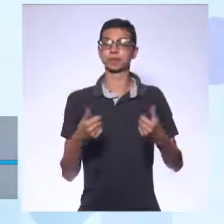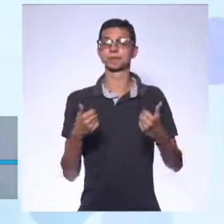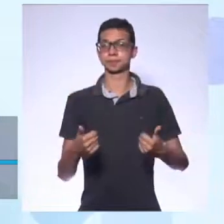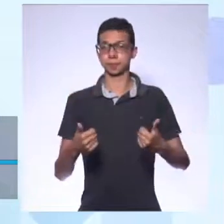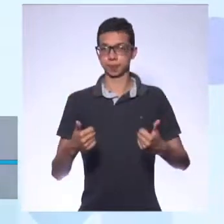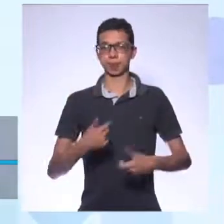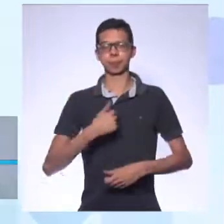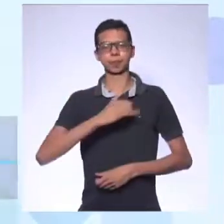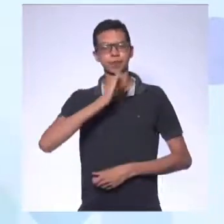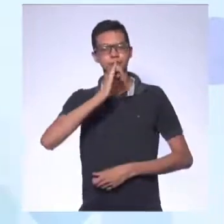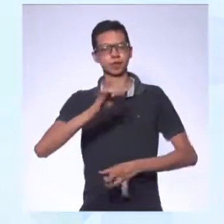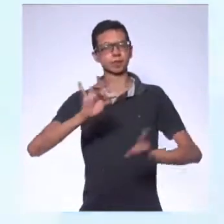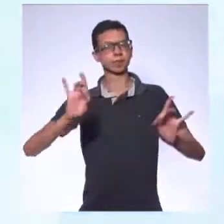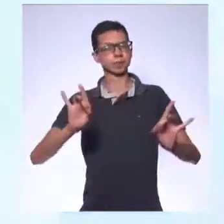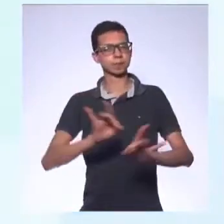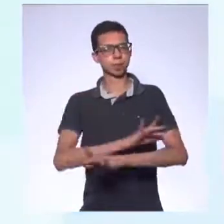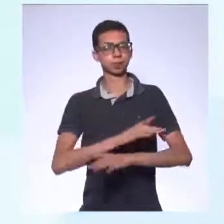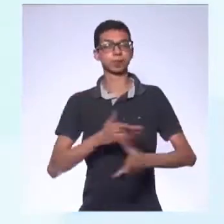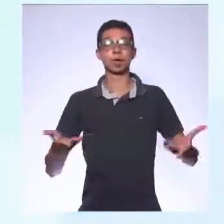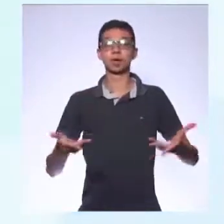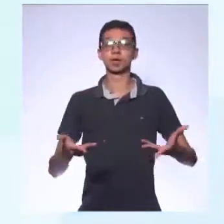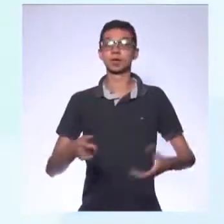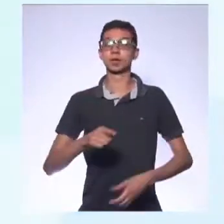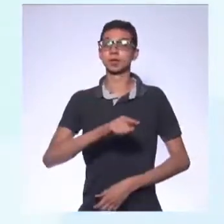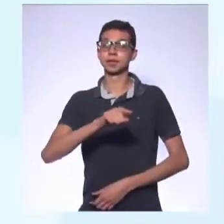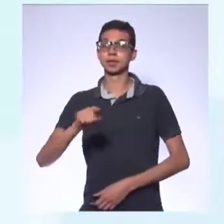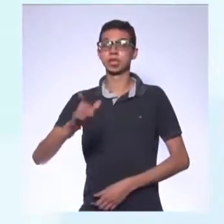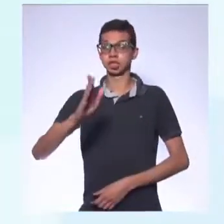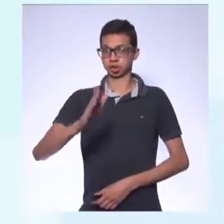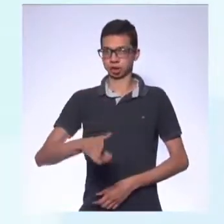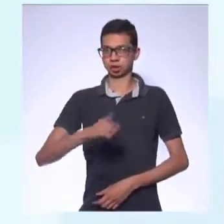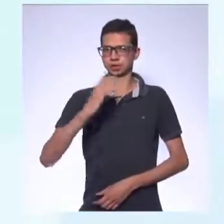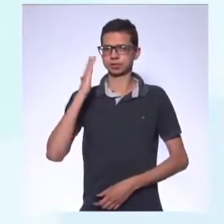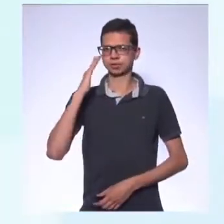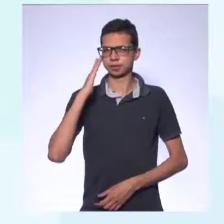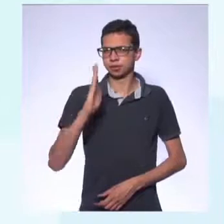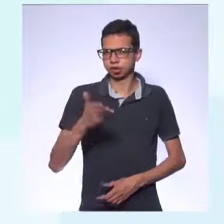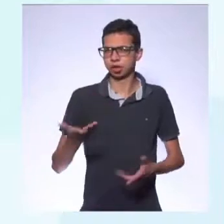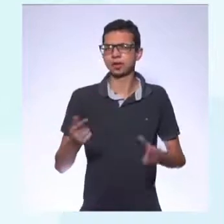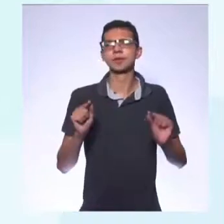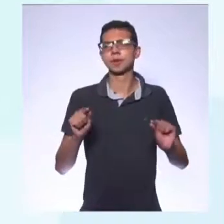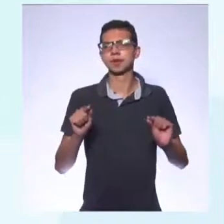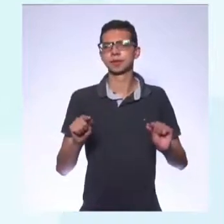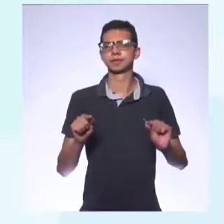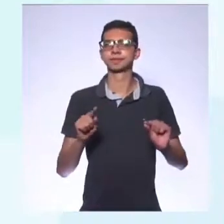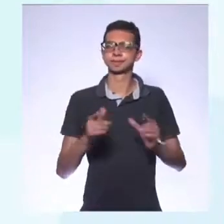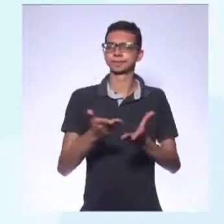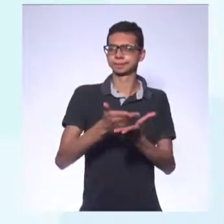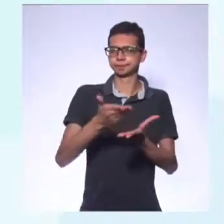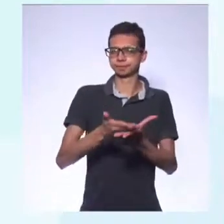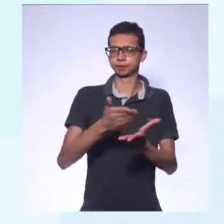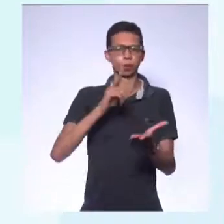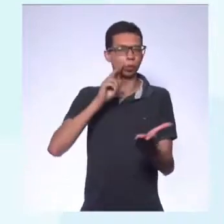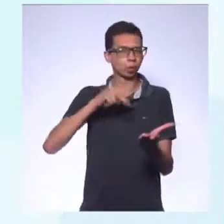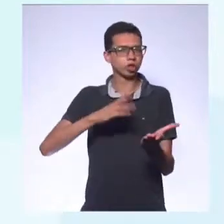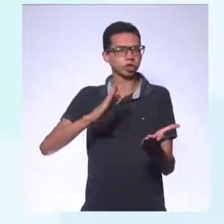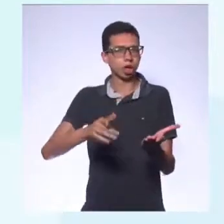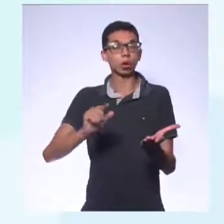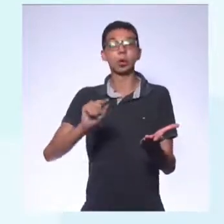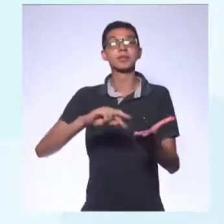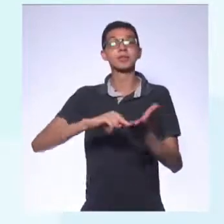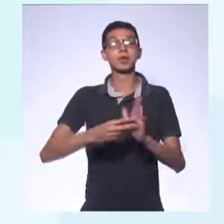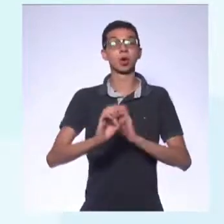quero saber quem aí já sabe, quem já pegou o caderninho, já deu uma olhada, o que são os ODS, Objetivos de Desenvolvimento